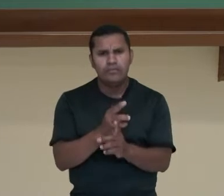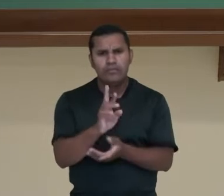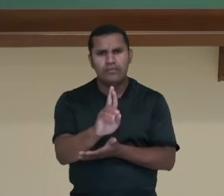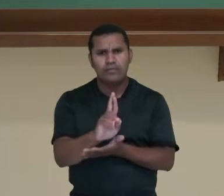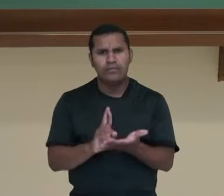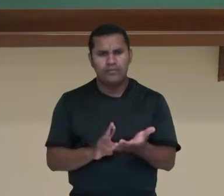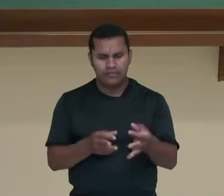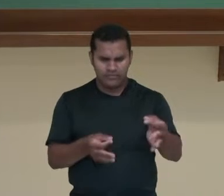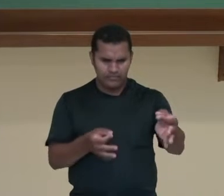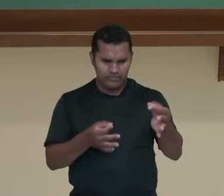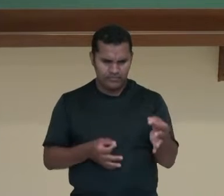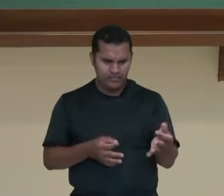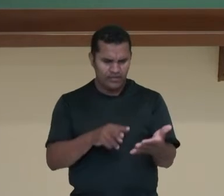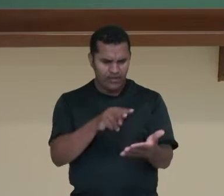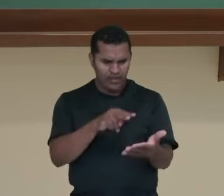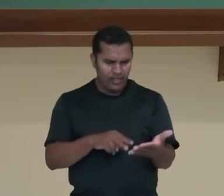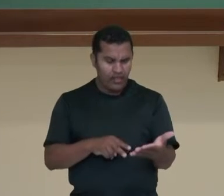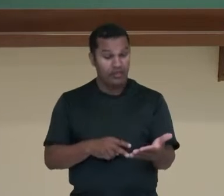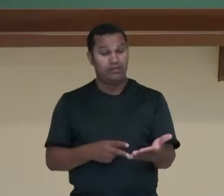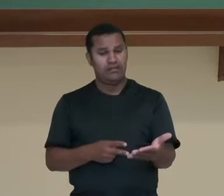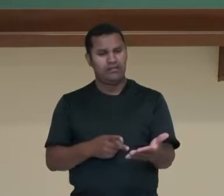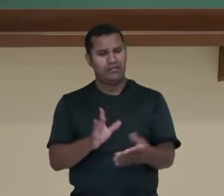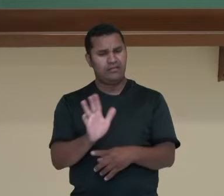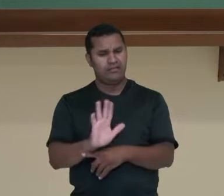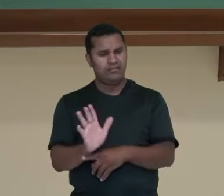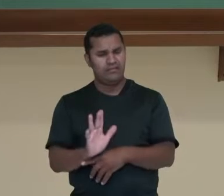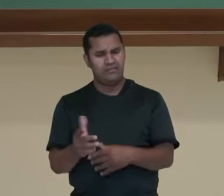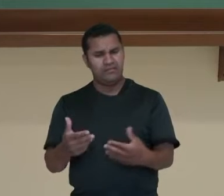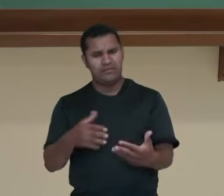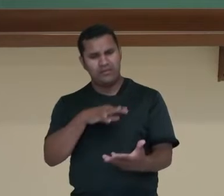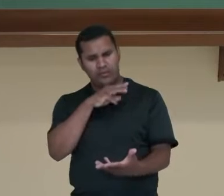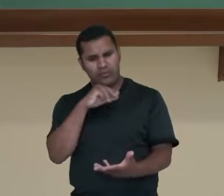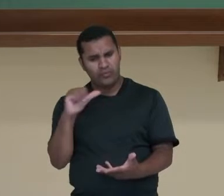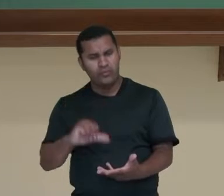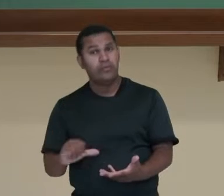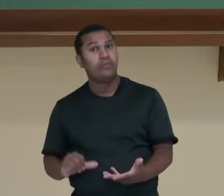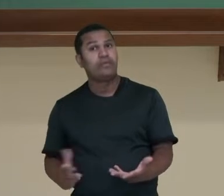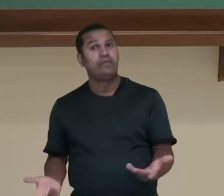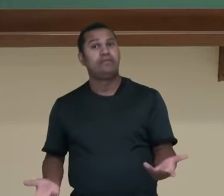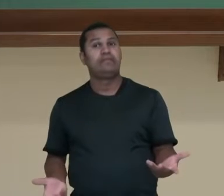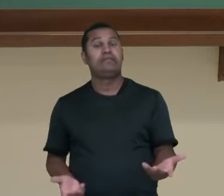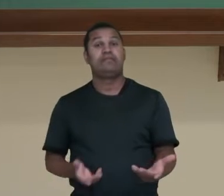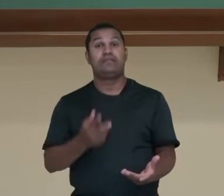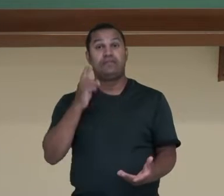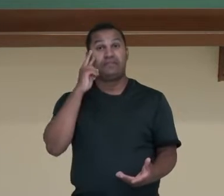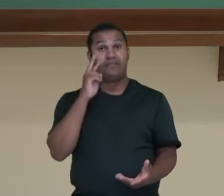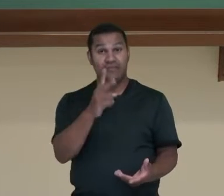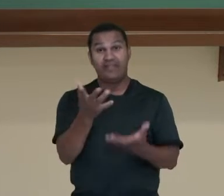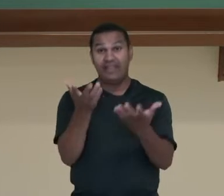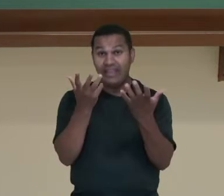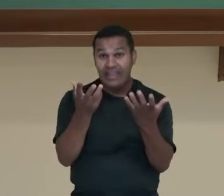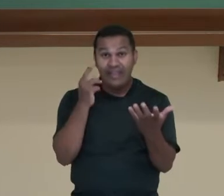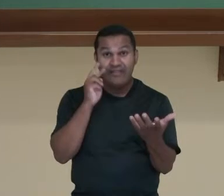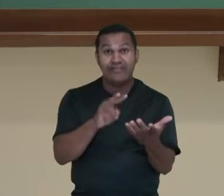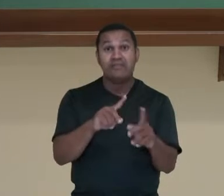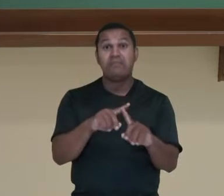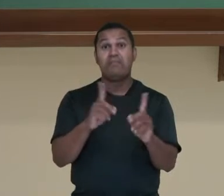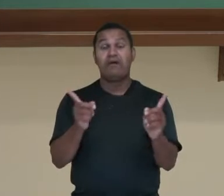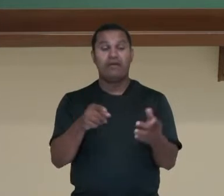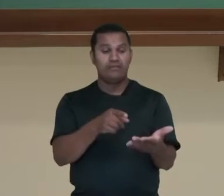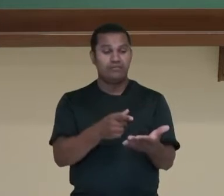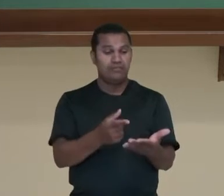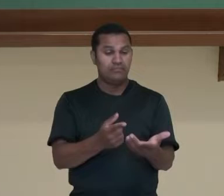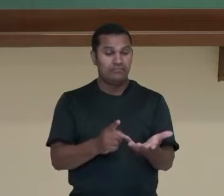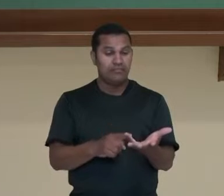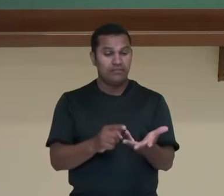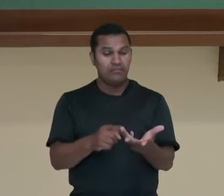muito assistir ou ler e você leu uma crítica falando mal daquilo lá que você queria. De que forma essa